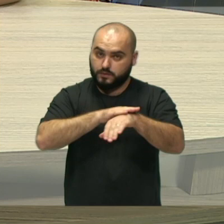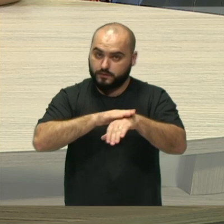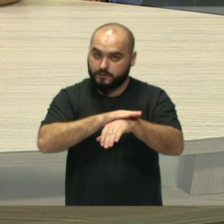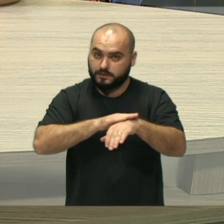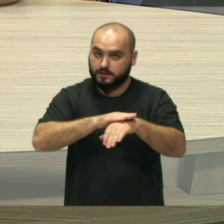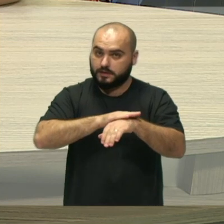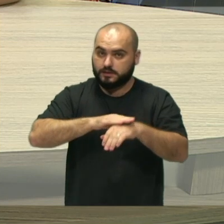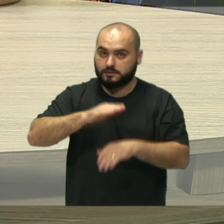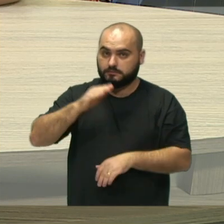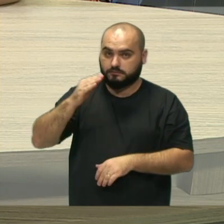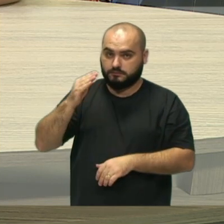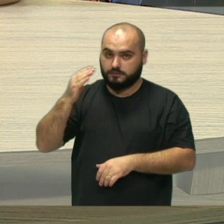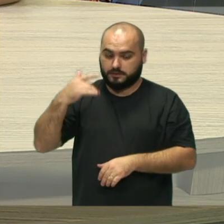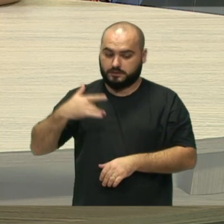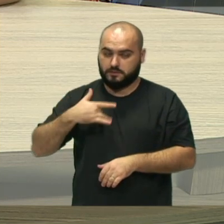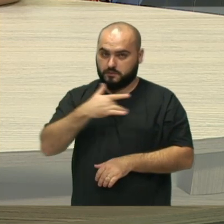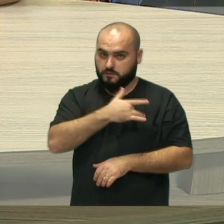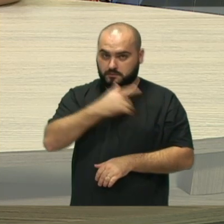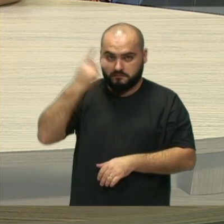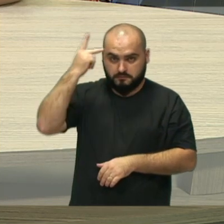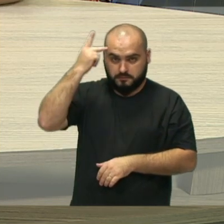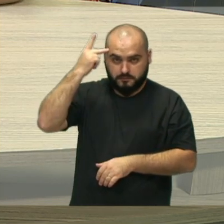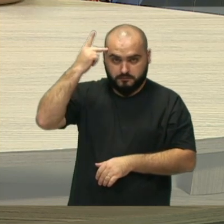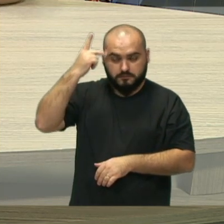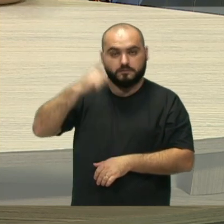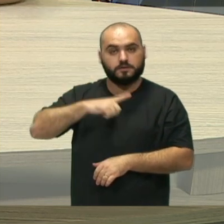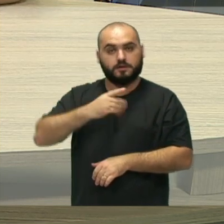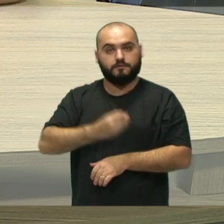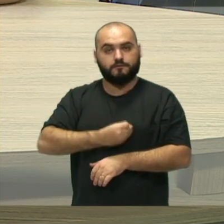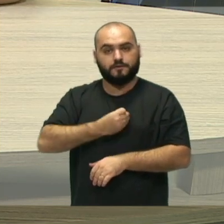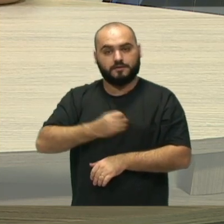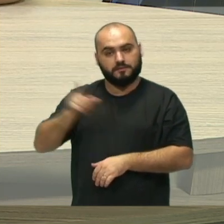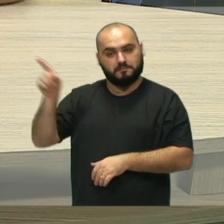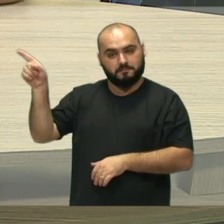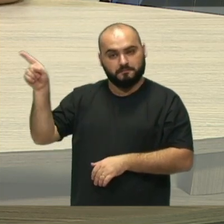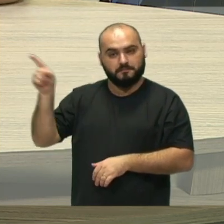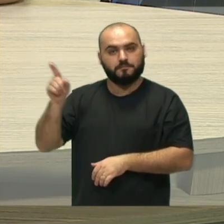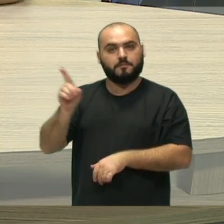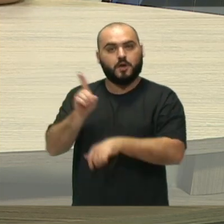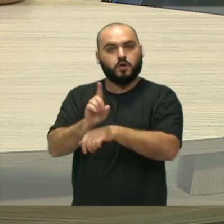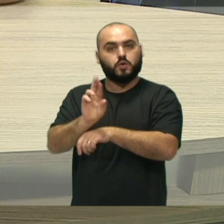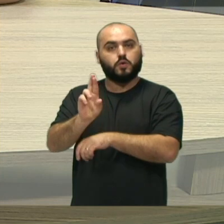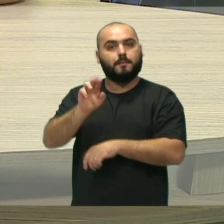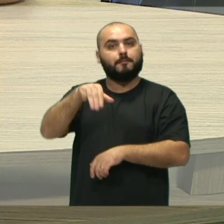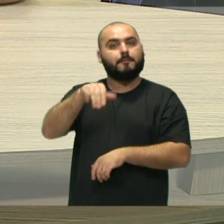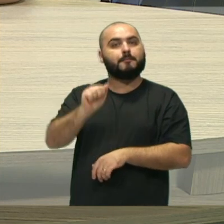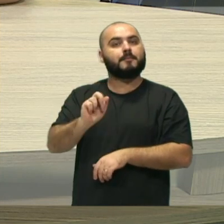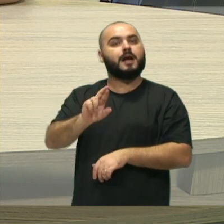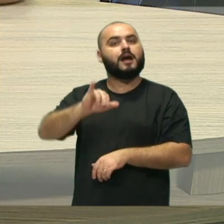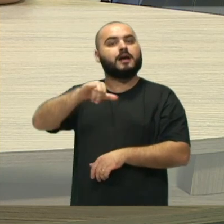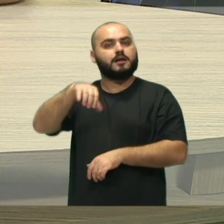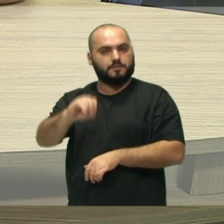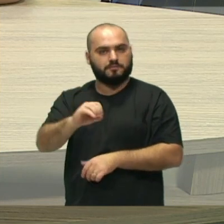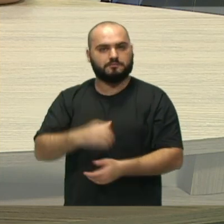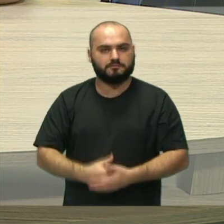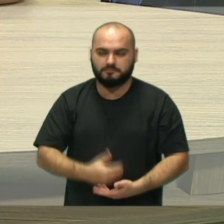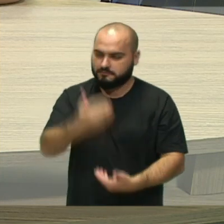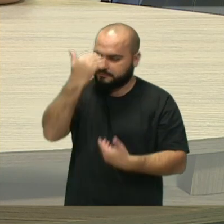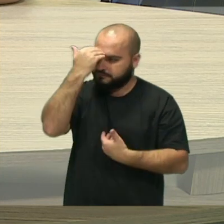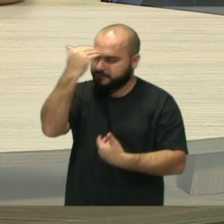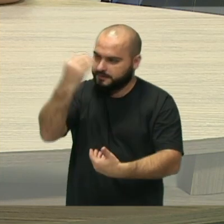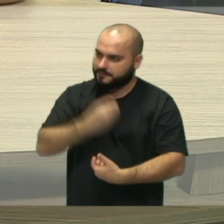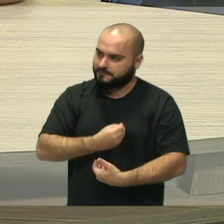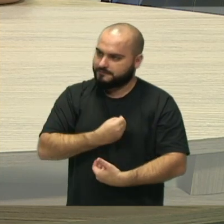médico psiquiatra Mário João Bizzi Júnior. Doutor Mário, seja muito bem-vindo aqui ao Câmara Aberta. Muito obrigada por atender a